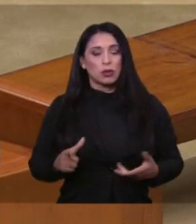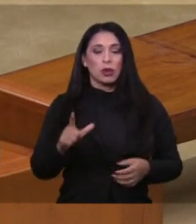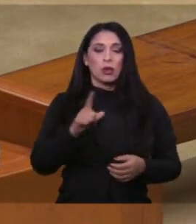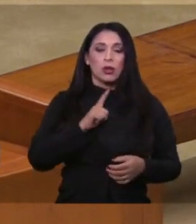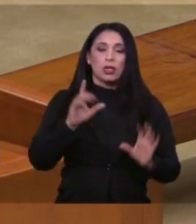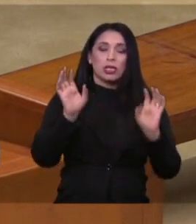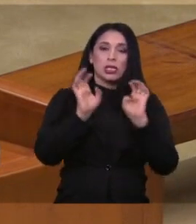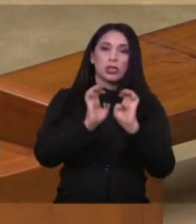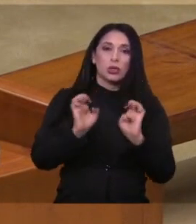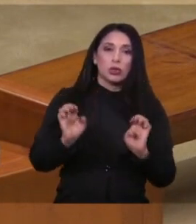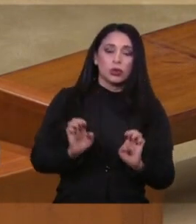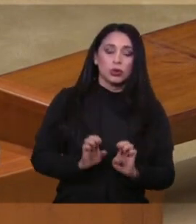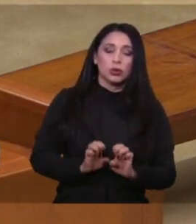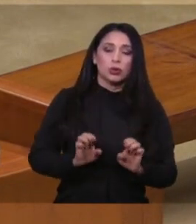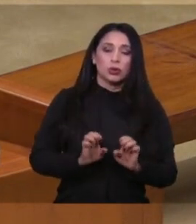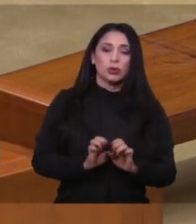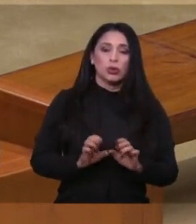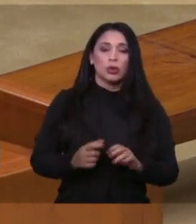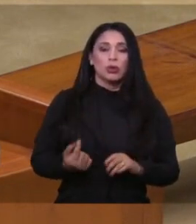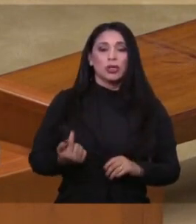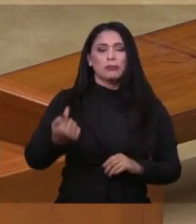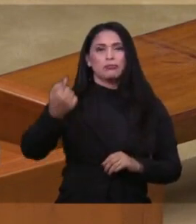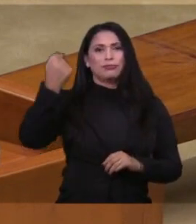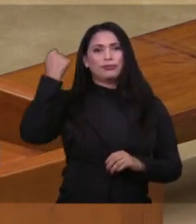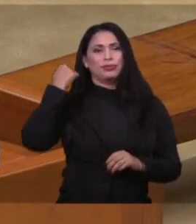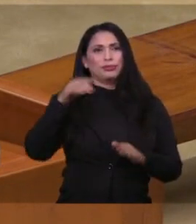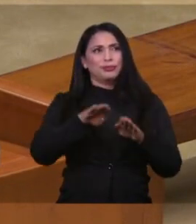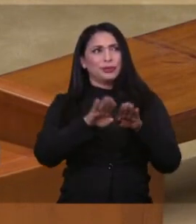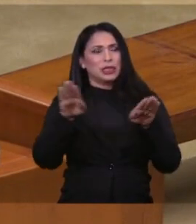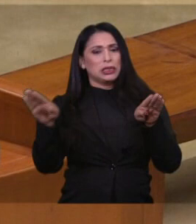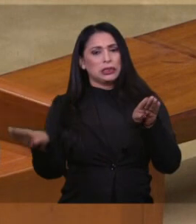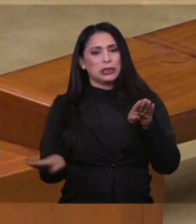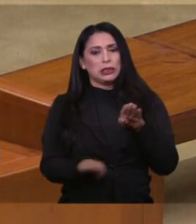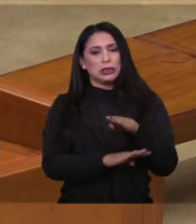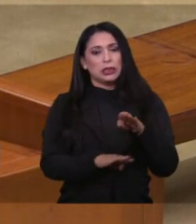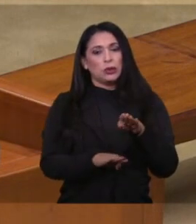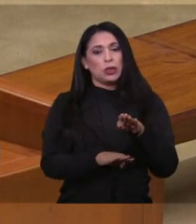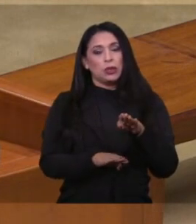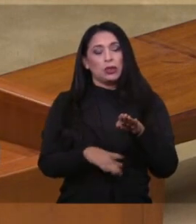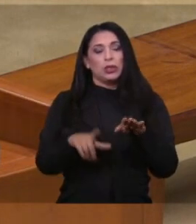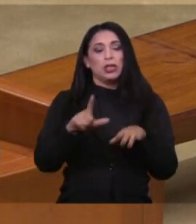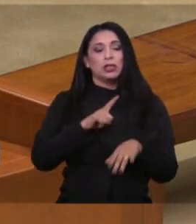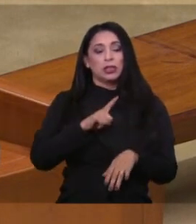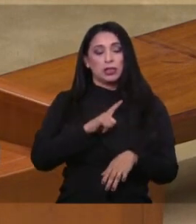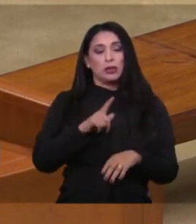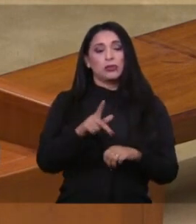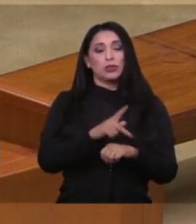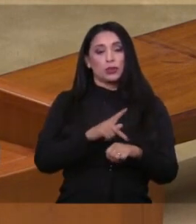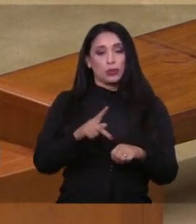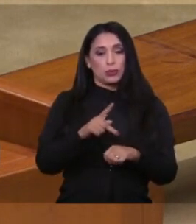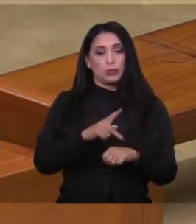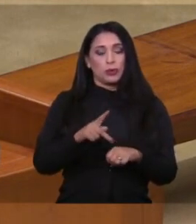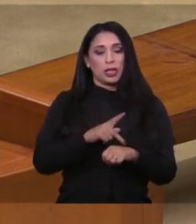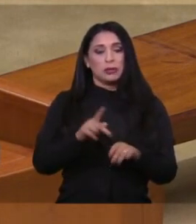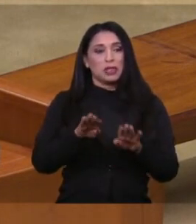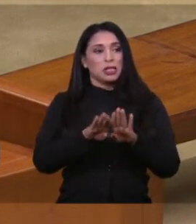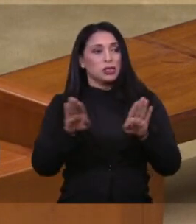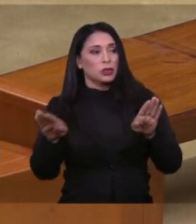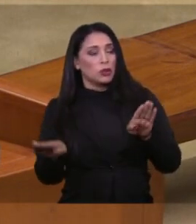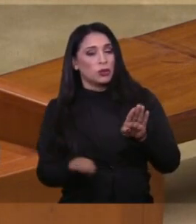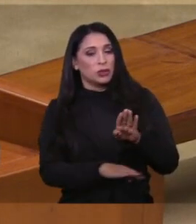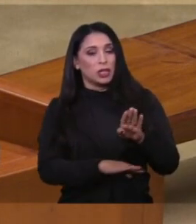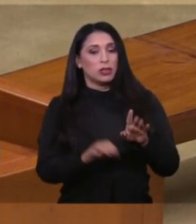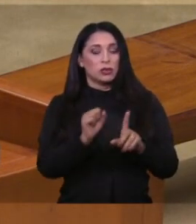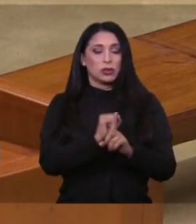impropriedade estrutural, ontológica, de desigualdade, em que vemos um país estruturado pela desigualdade social e